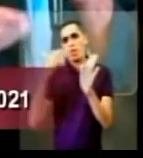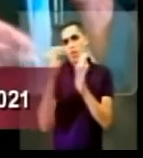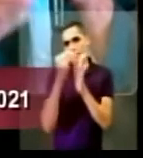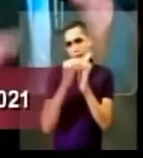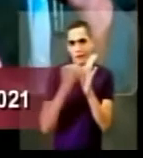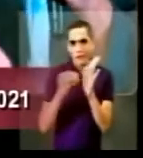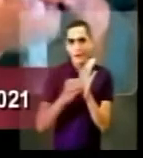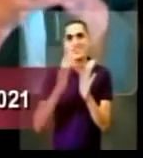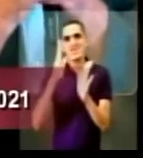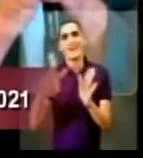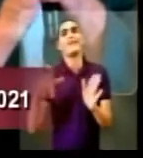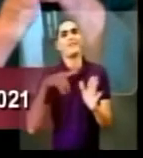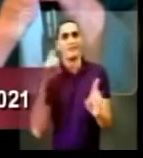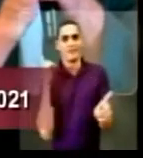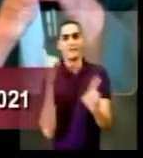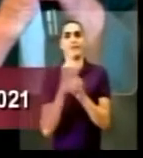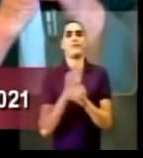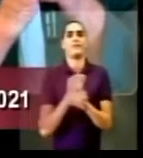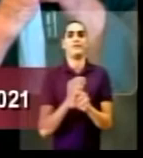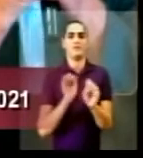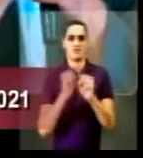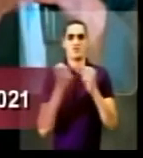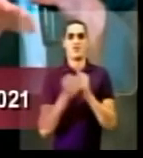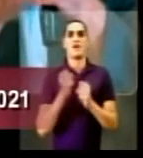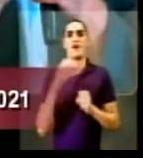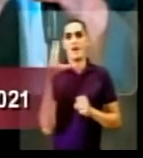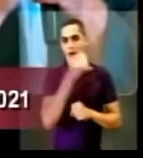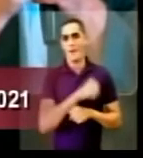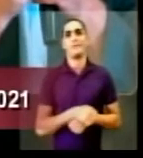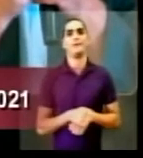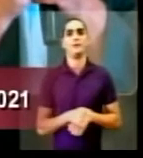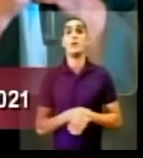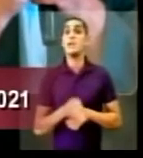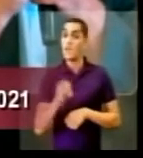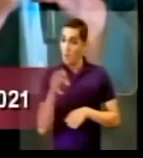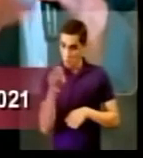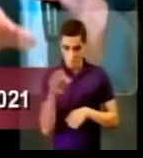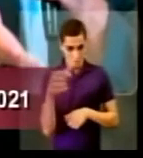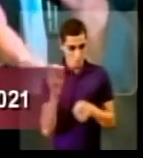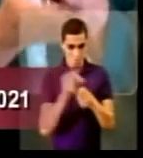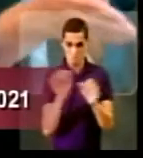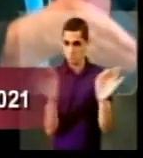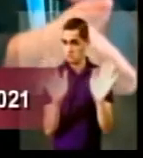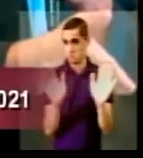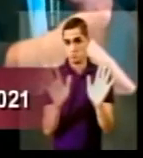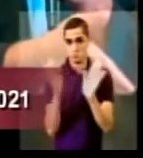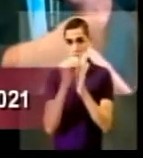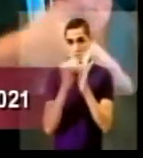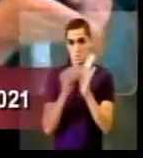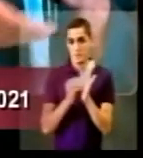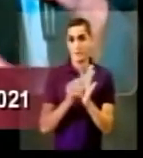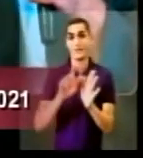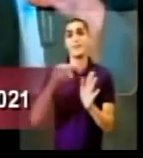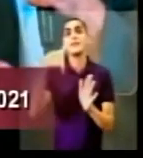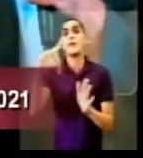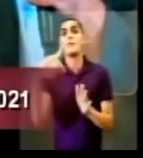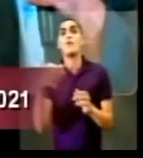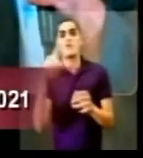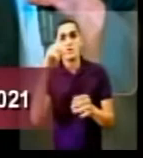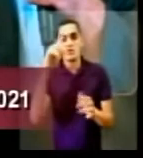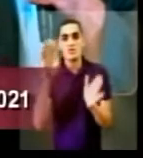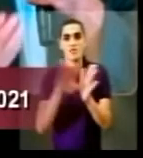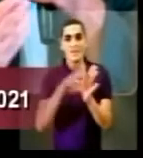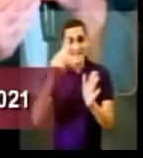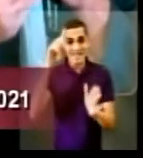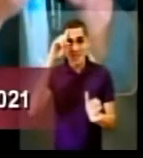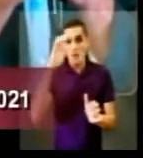seja, rapidez no processo. Se você não fez, obviamente vai ter que fazer na hora e vai demorar mais